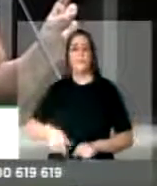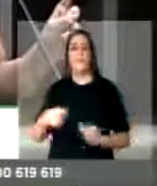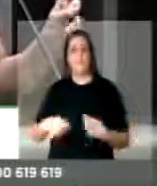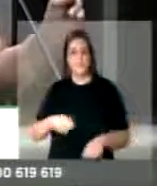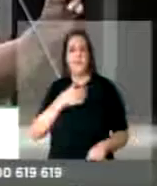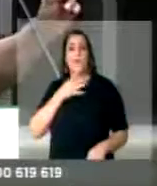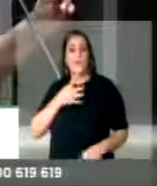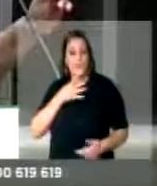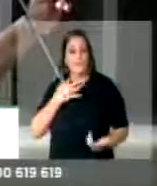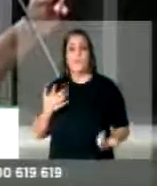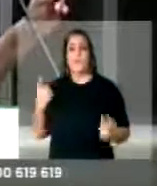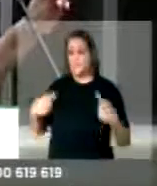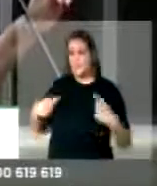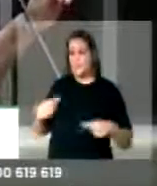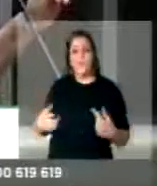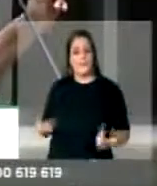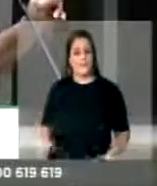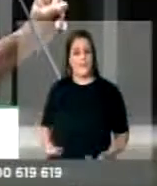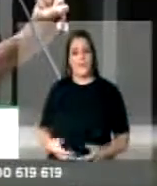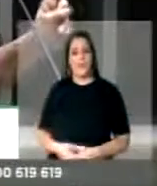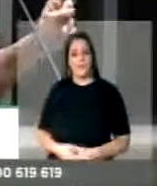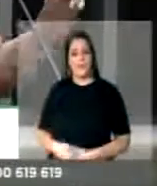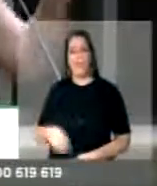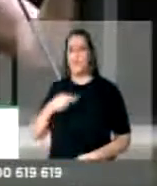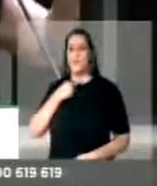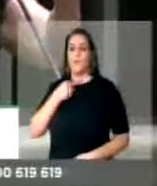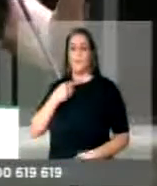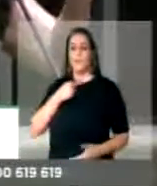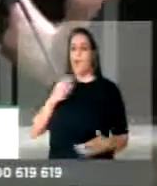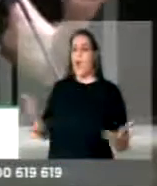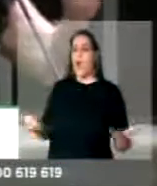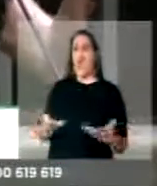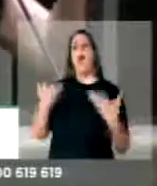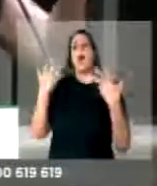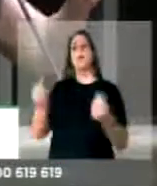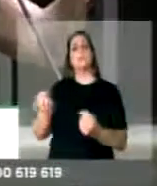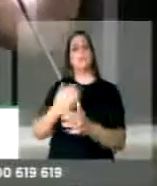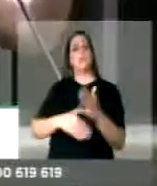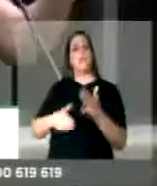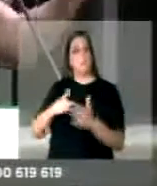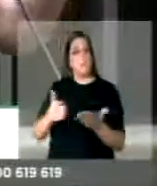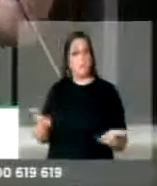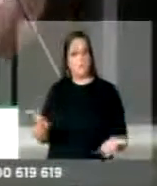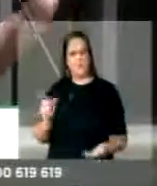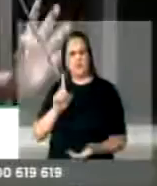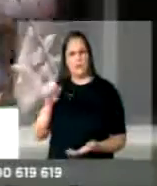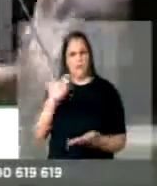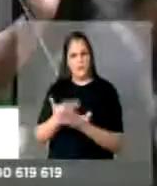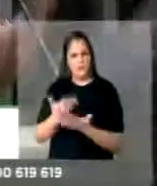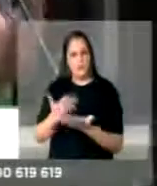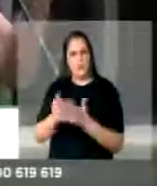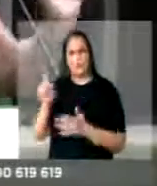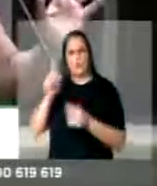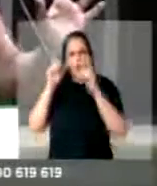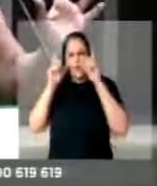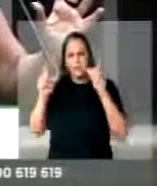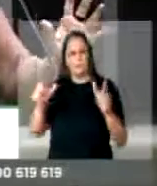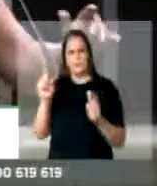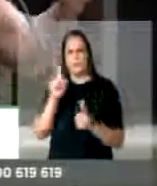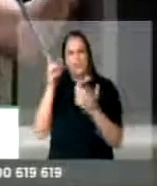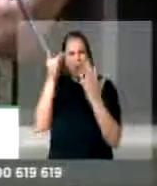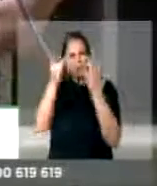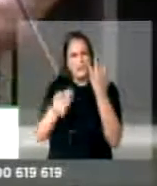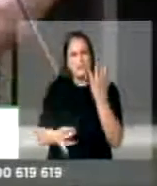casa. Nós não podemos, de forma assodada, aprovarmos aqui, sem a devida atenção e